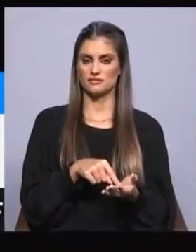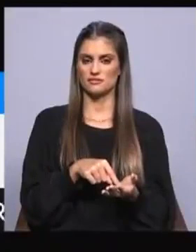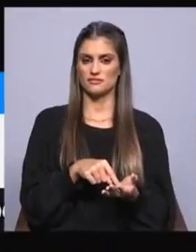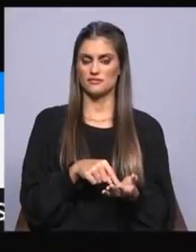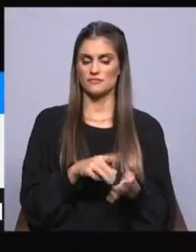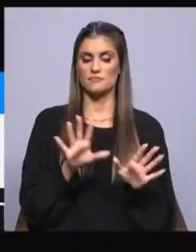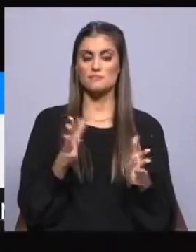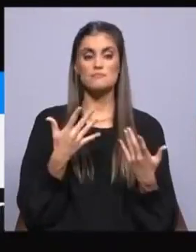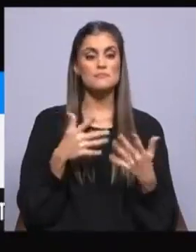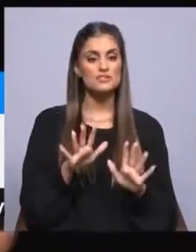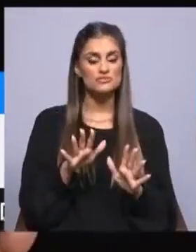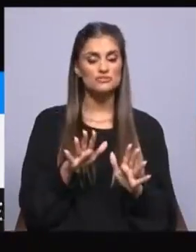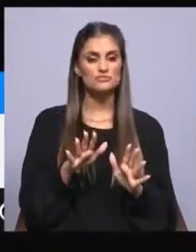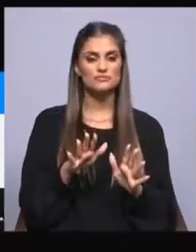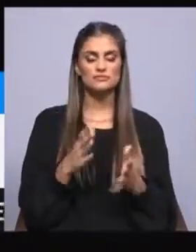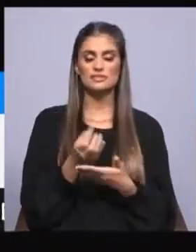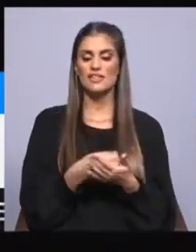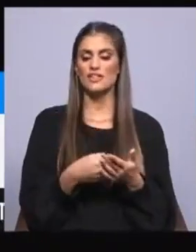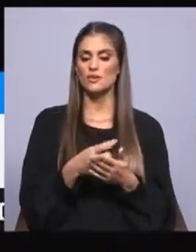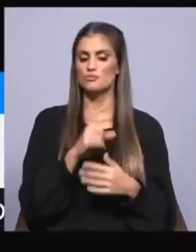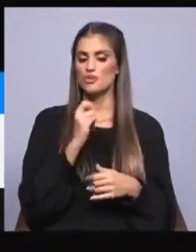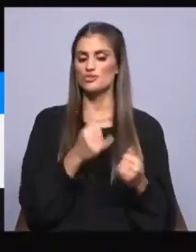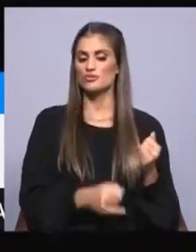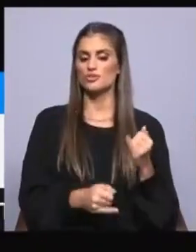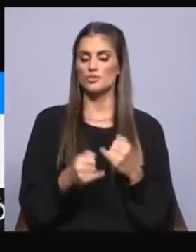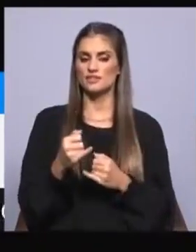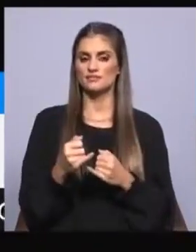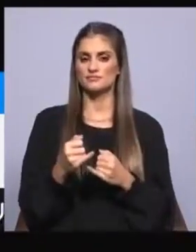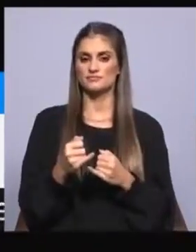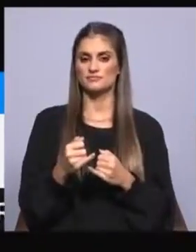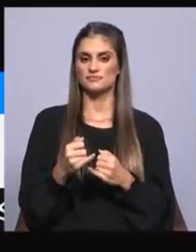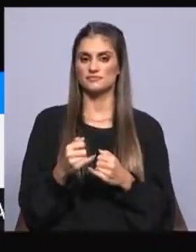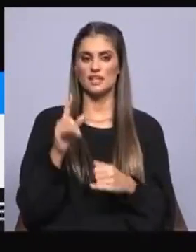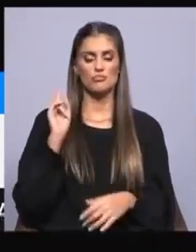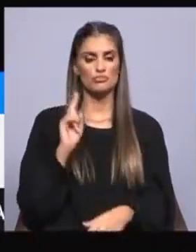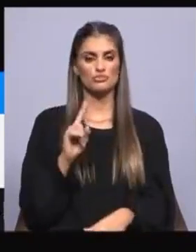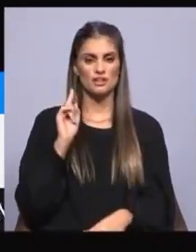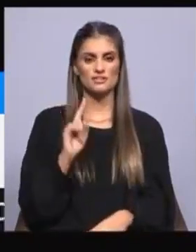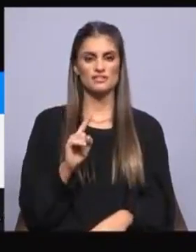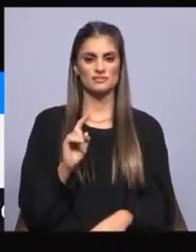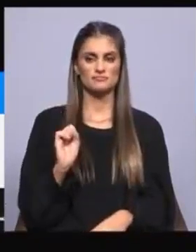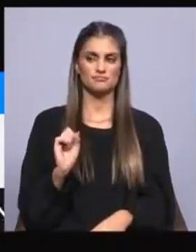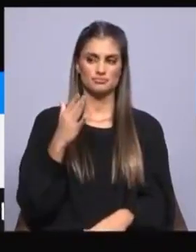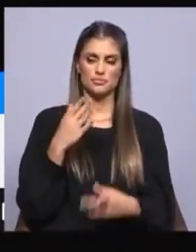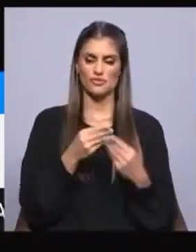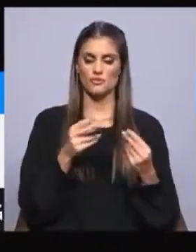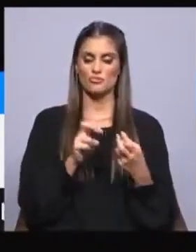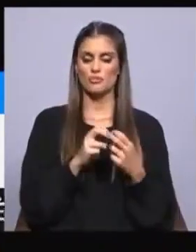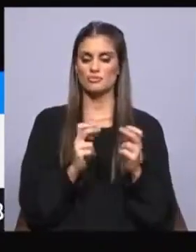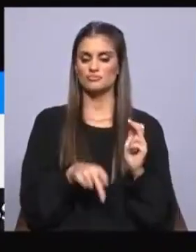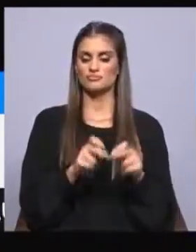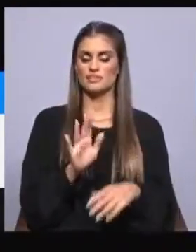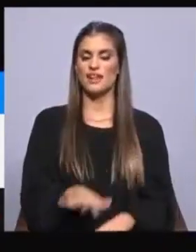De qualquer forma, nada pode substituir a importância da intervenção para resolver